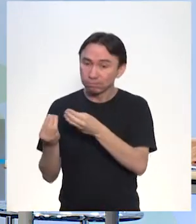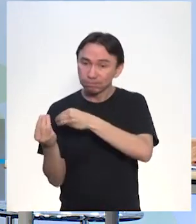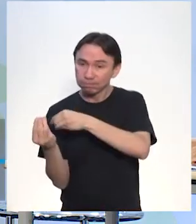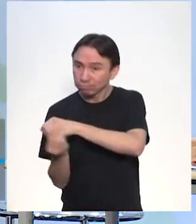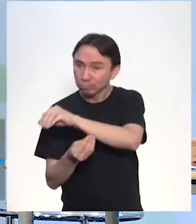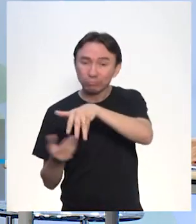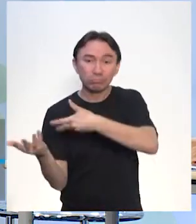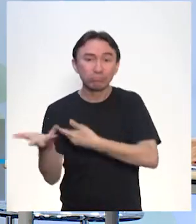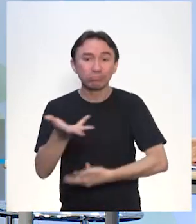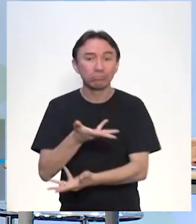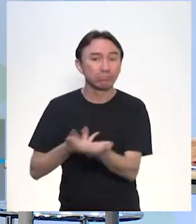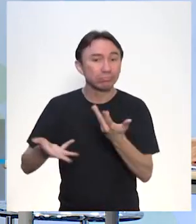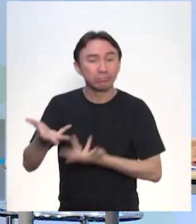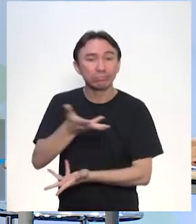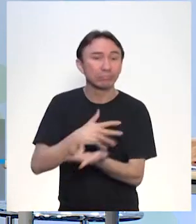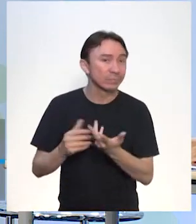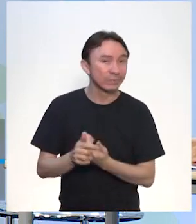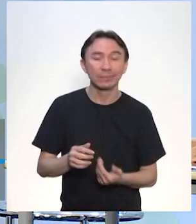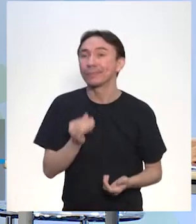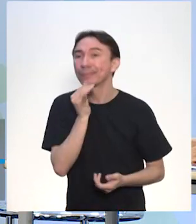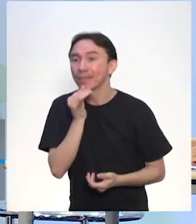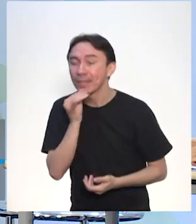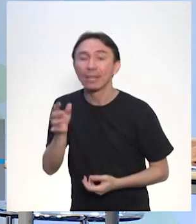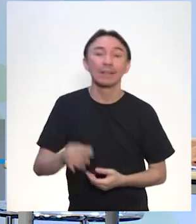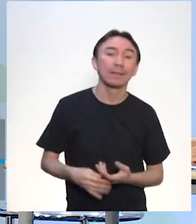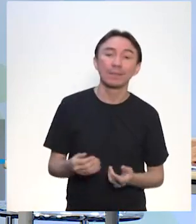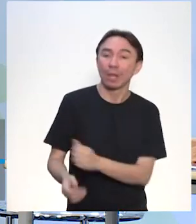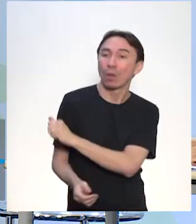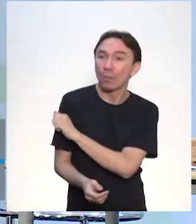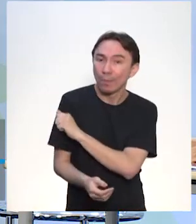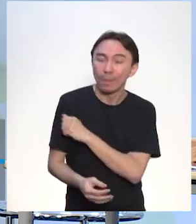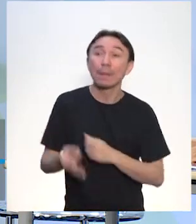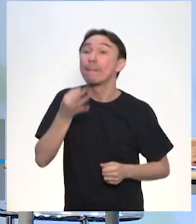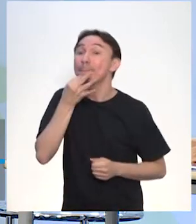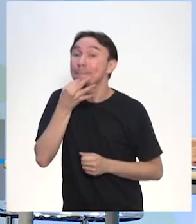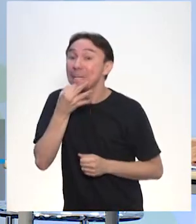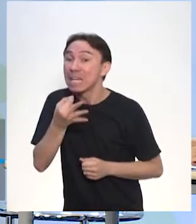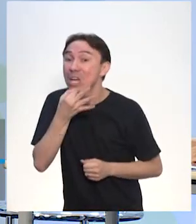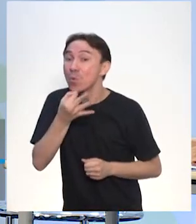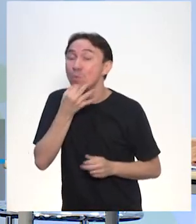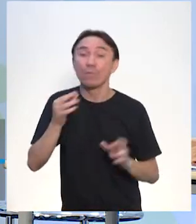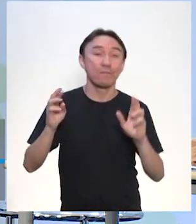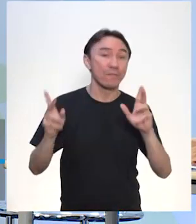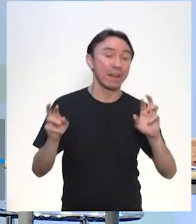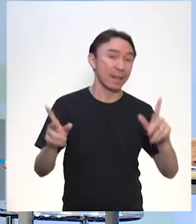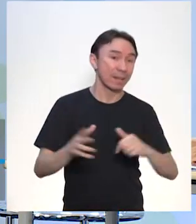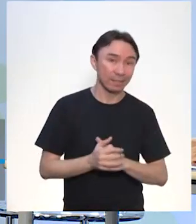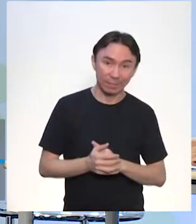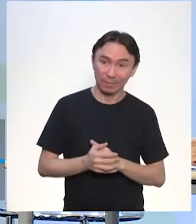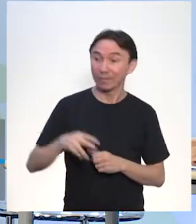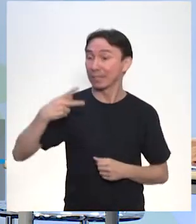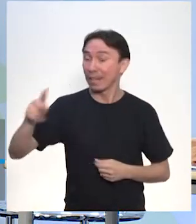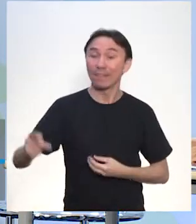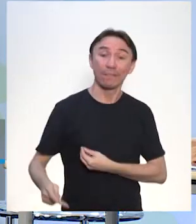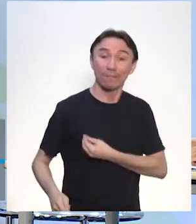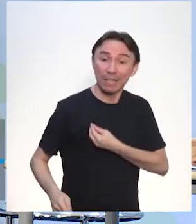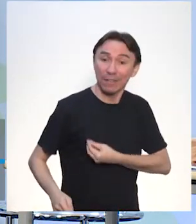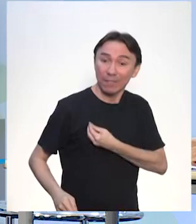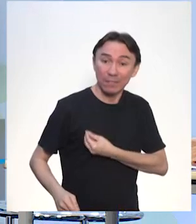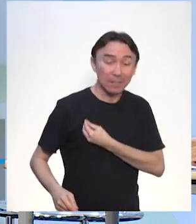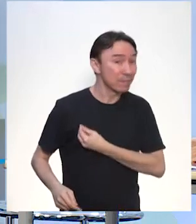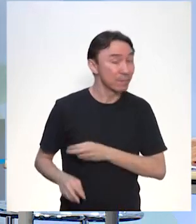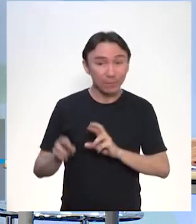com opiniões diferentes, realidades diferentes. Imagina a gente gritando, não conseguindo conviver. Né? Então, a